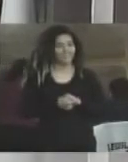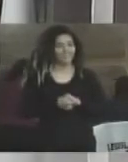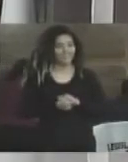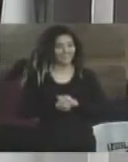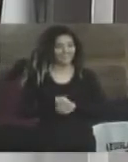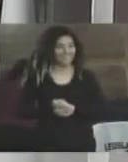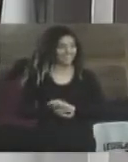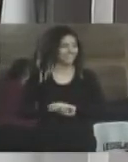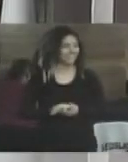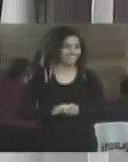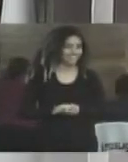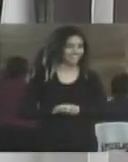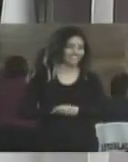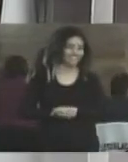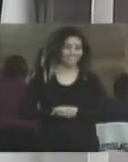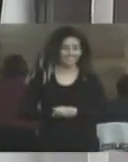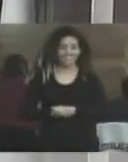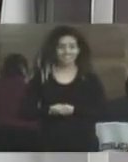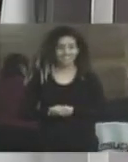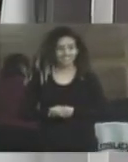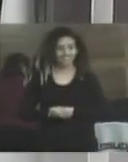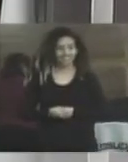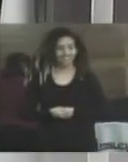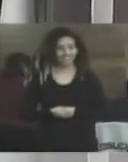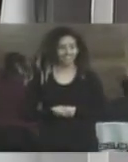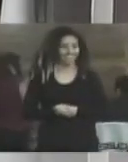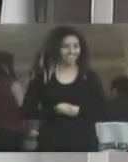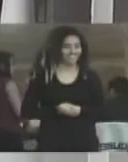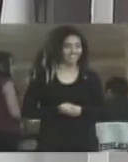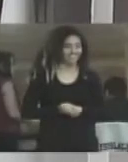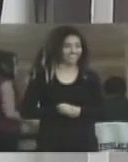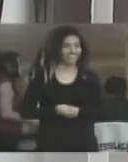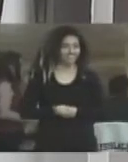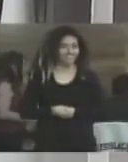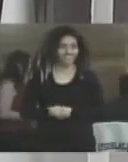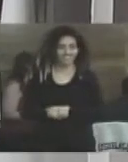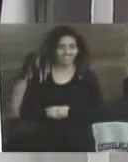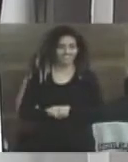aí dentro do Legislativo. Estamos aí